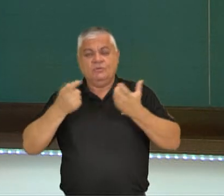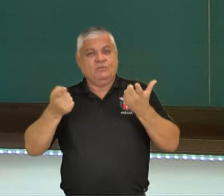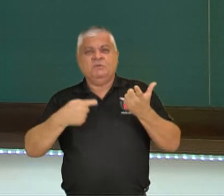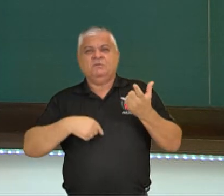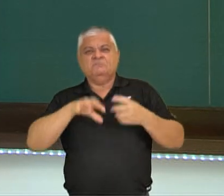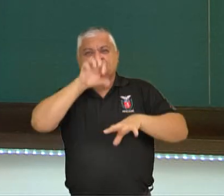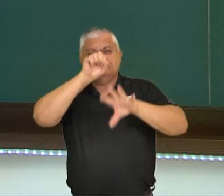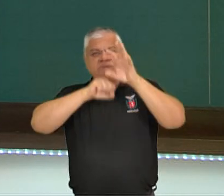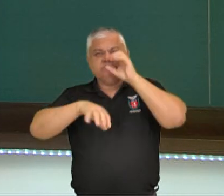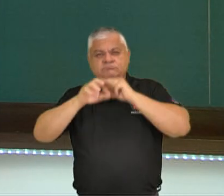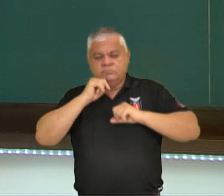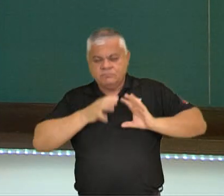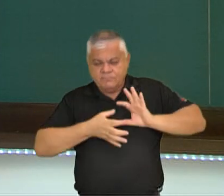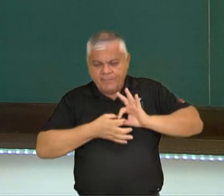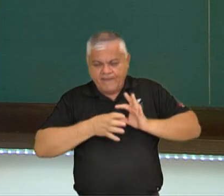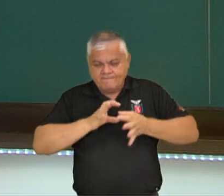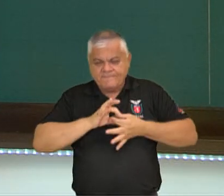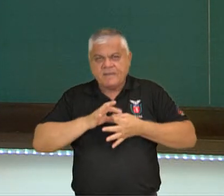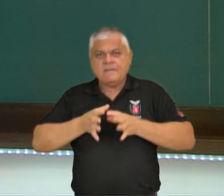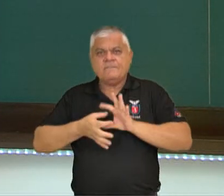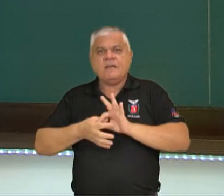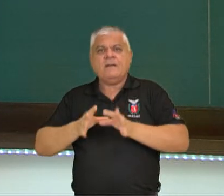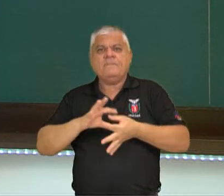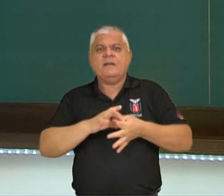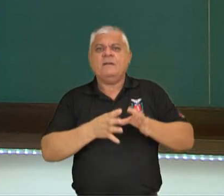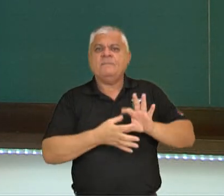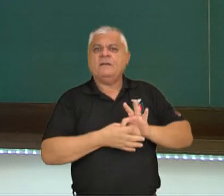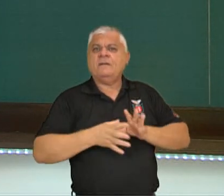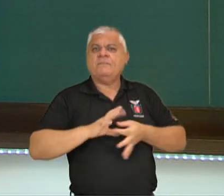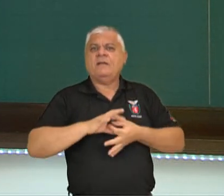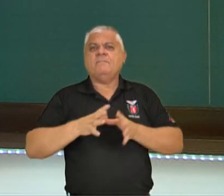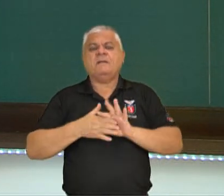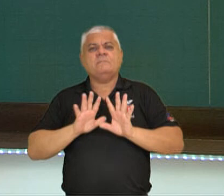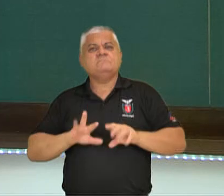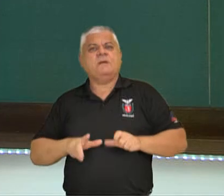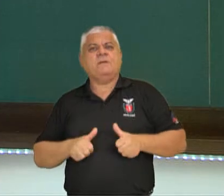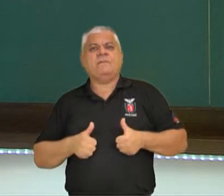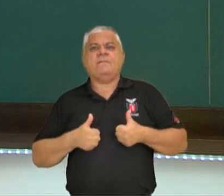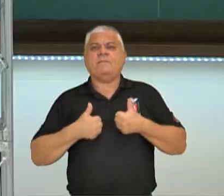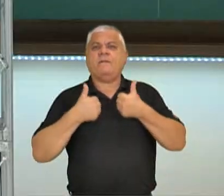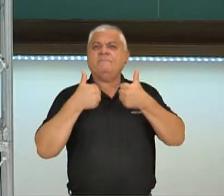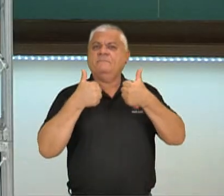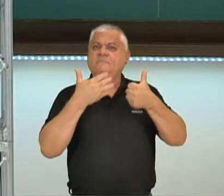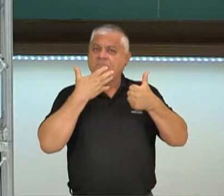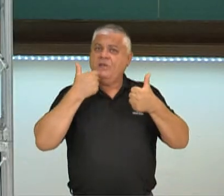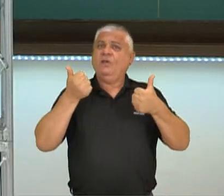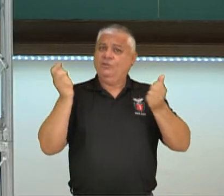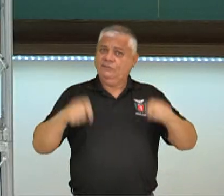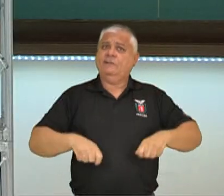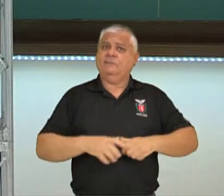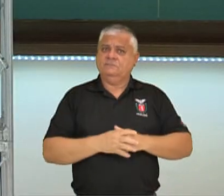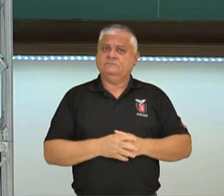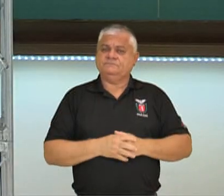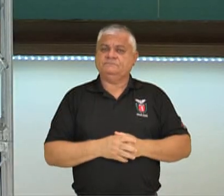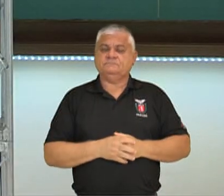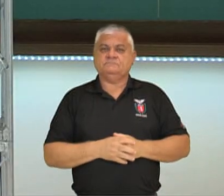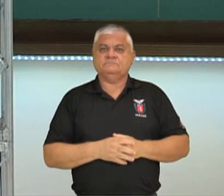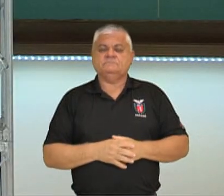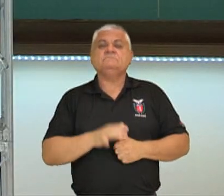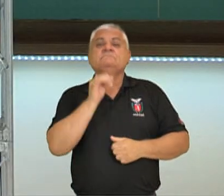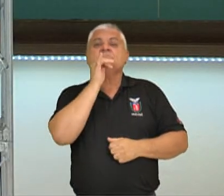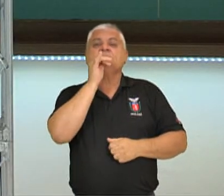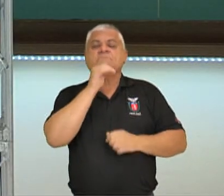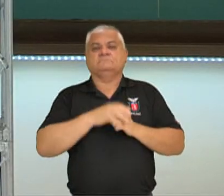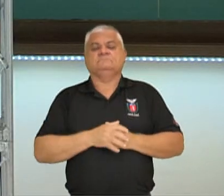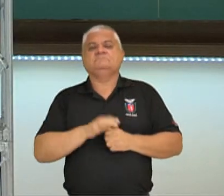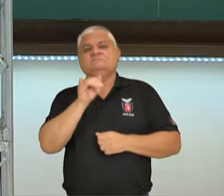do nosso corpo começam a funcionar de maneira melhor. Você já ouviu dizer que se você deixar uma